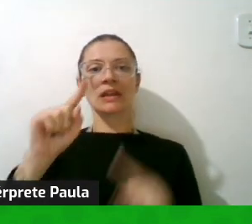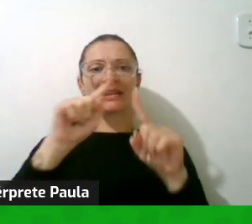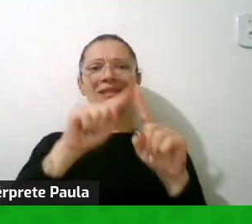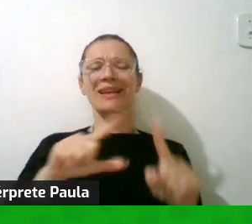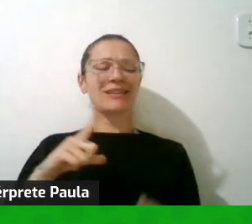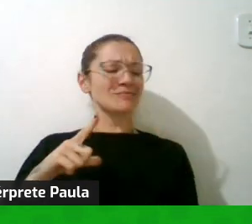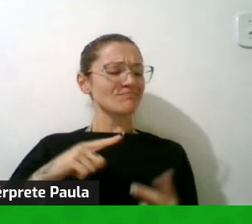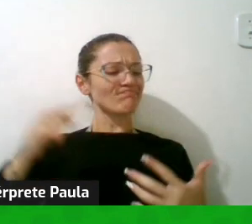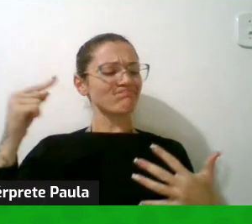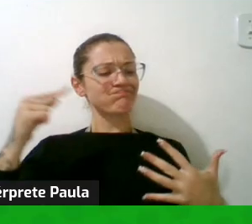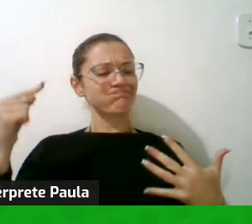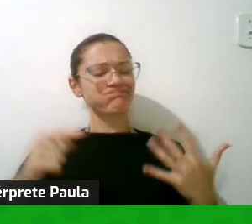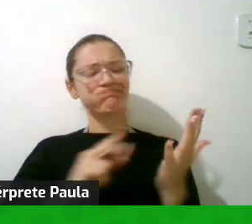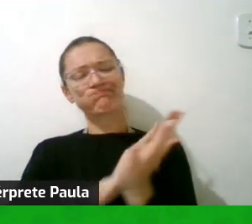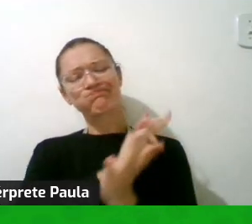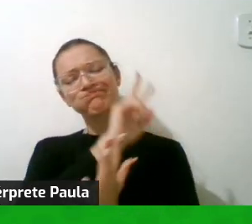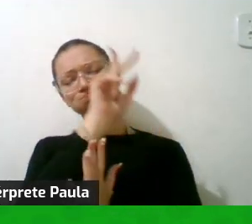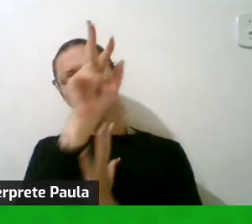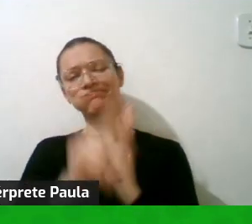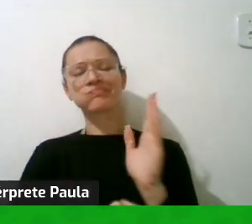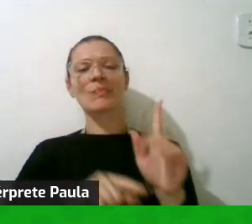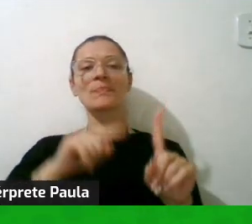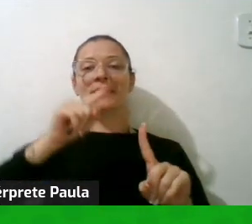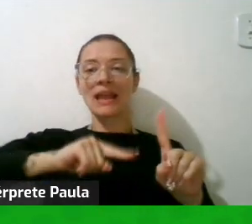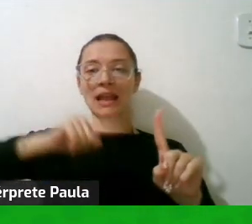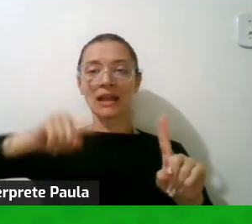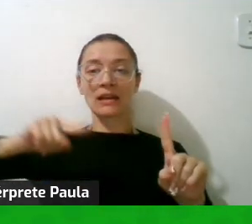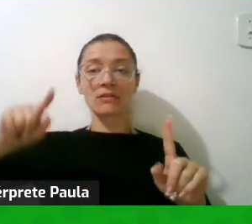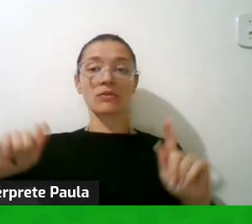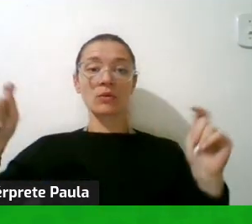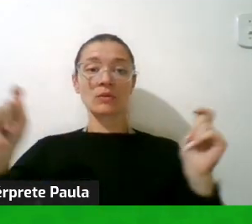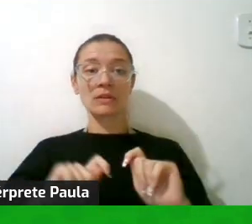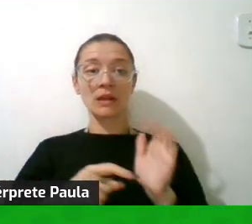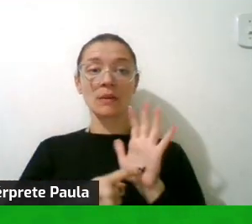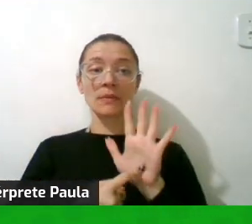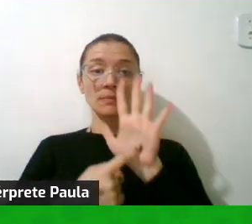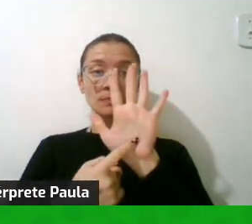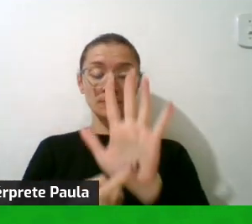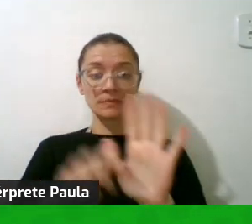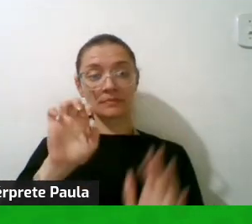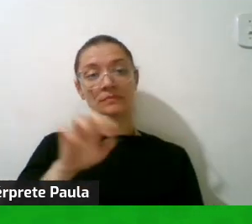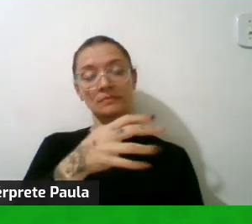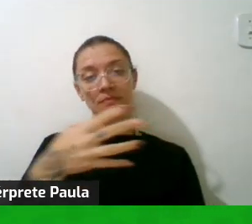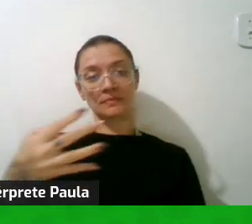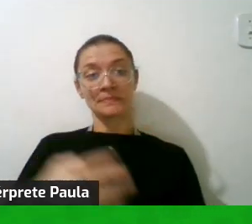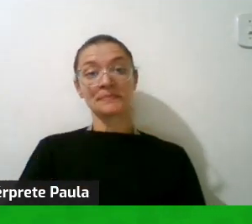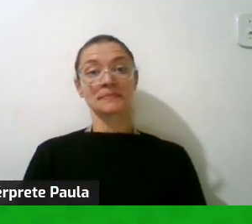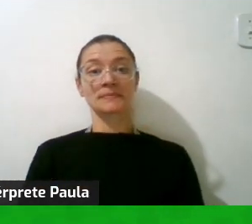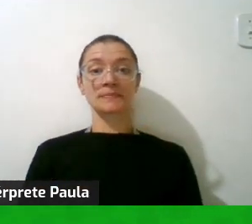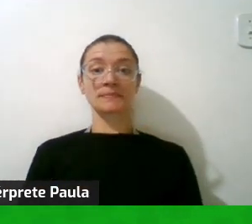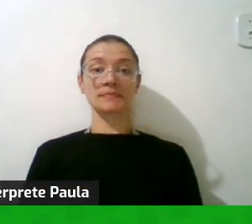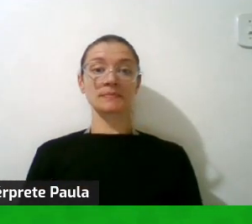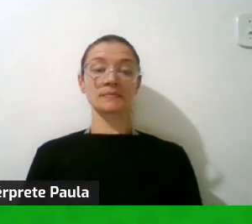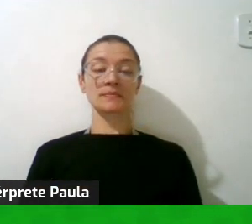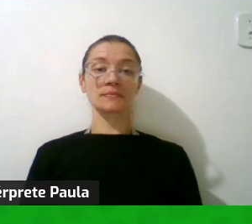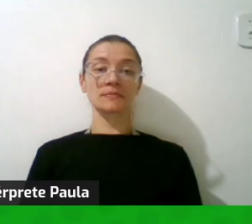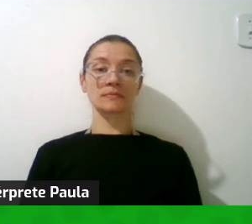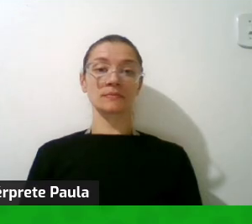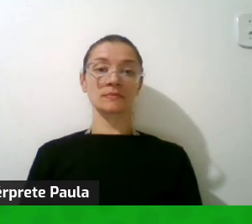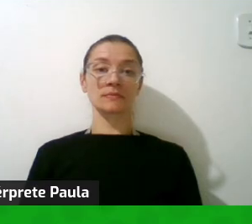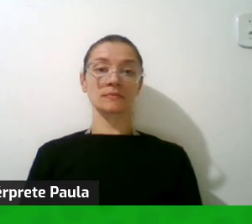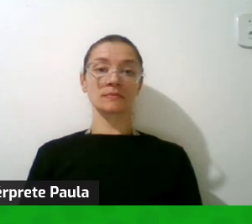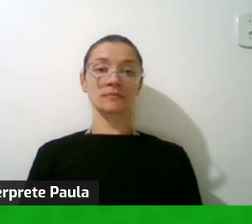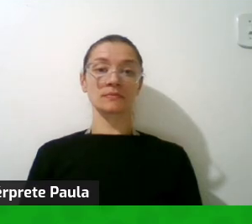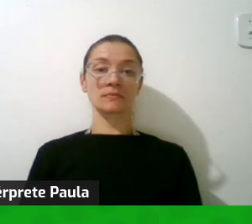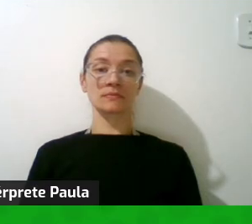de gráficos aqui que você pode gerar dentro do seu Excel. E aqui vamos pegar, vamos ver esse aqui, ó,